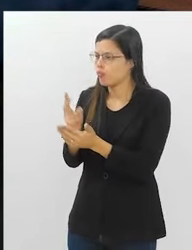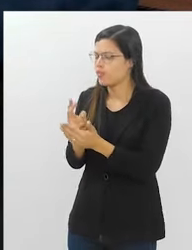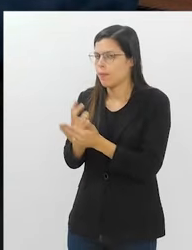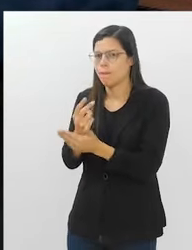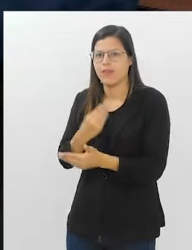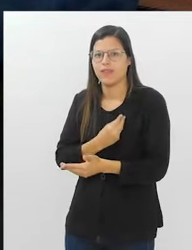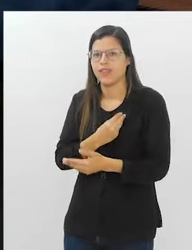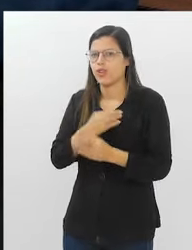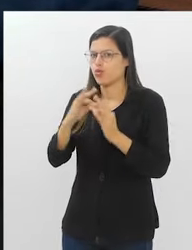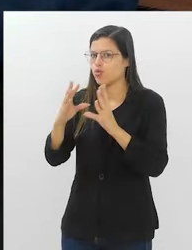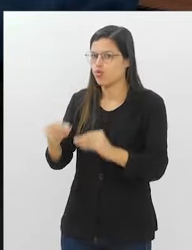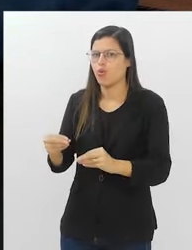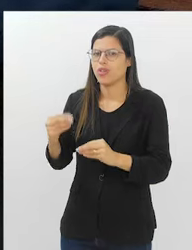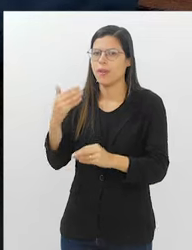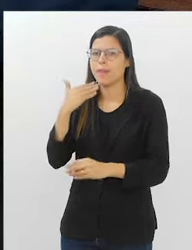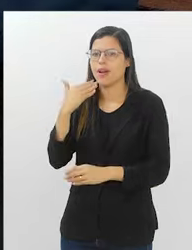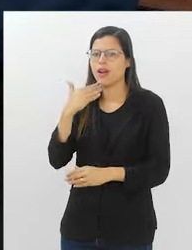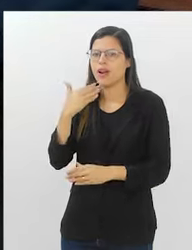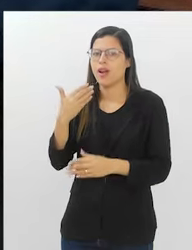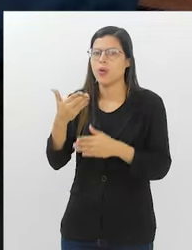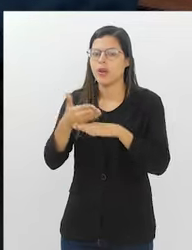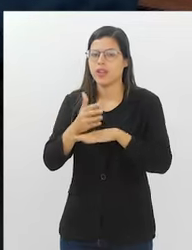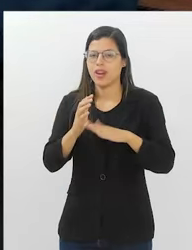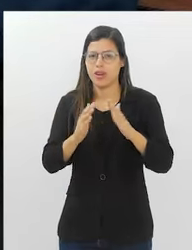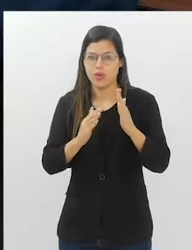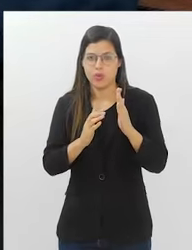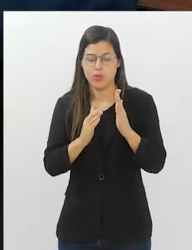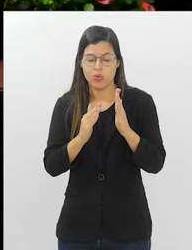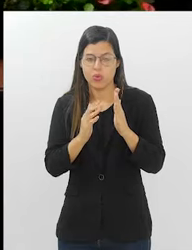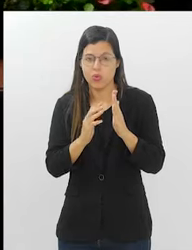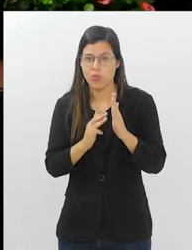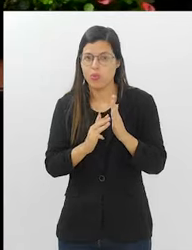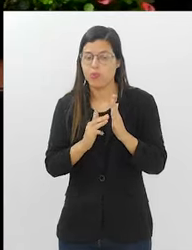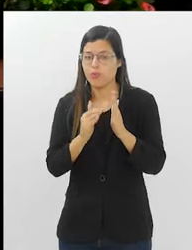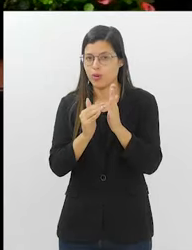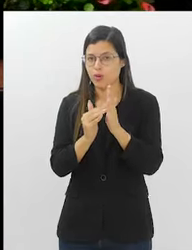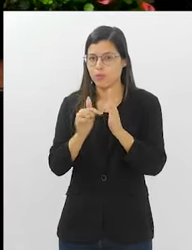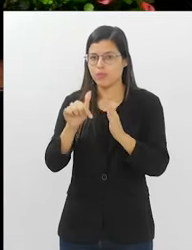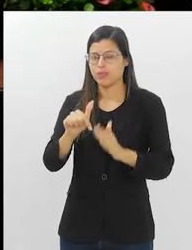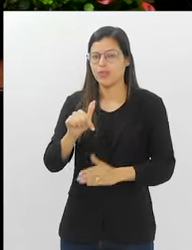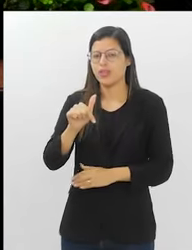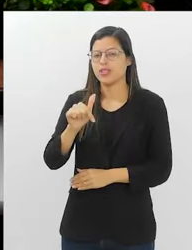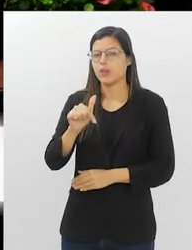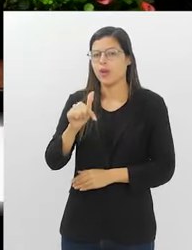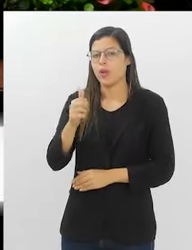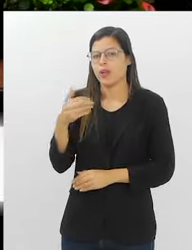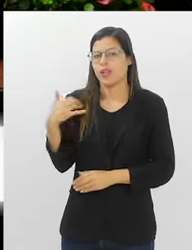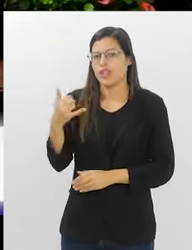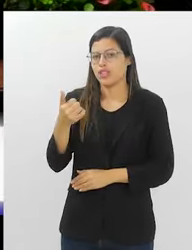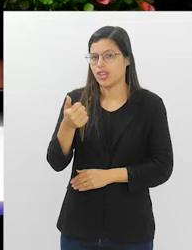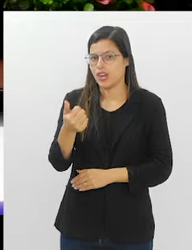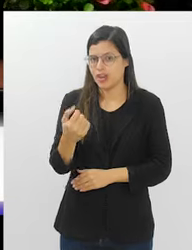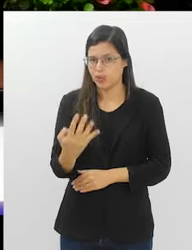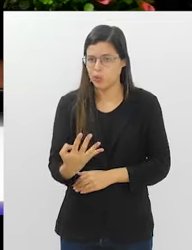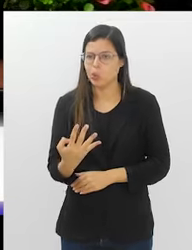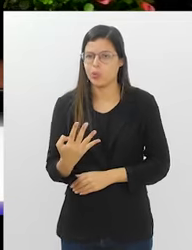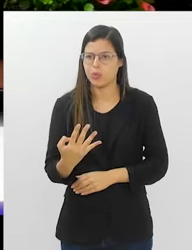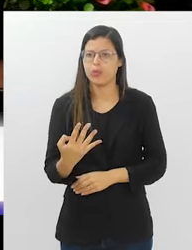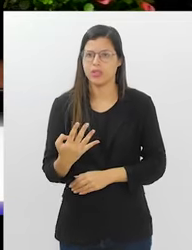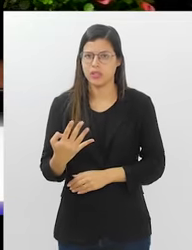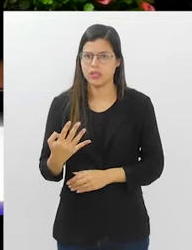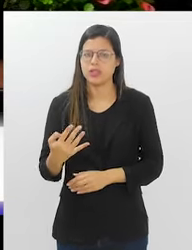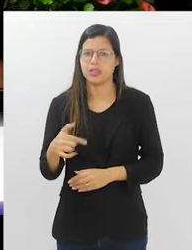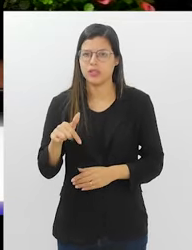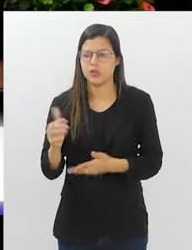Na verdade, eu entrei no Banco do Brasil aos 14 anos de idade, como Nossa. aprendiz, uma necessidade de família.